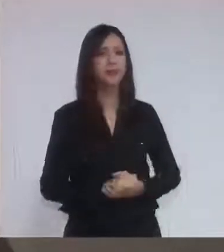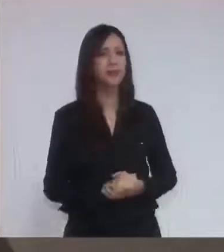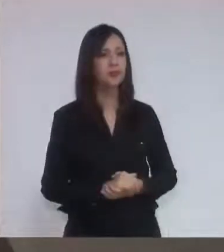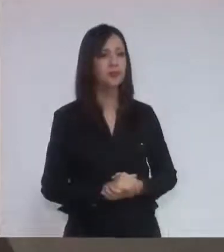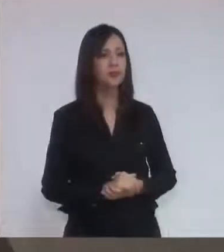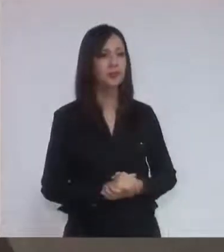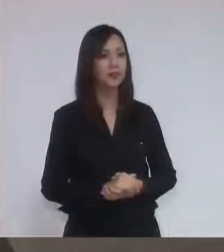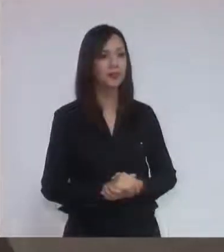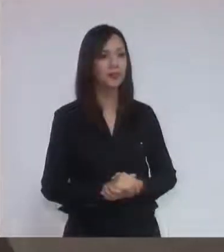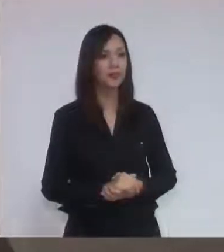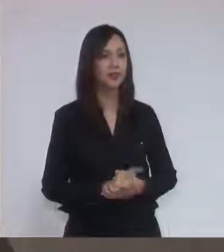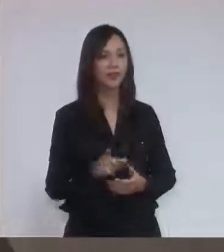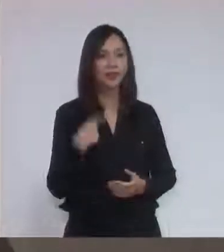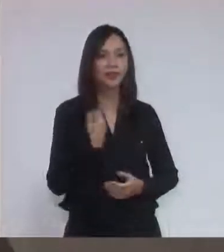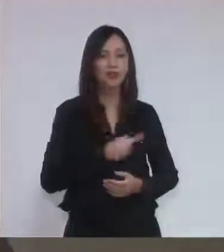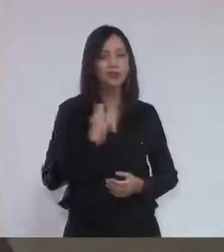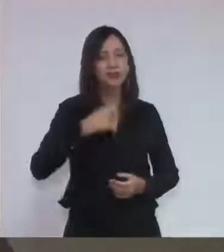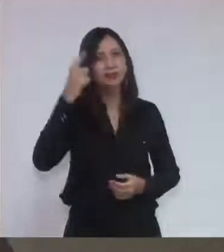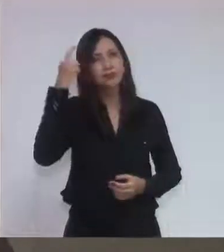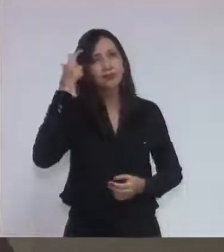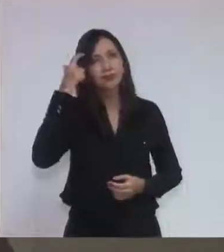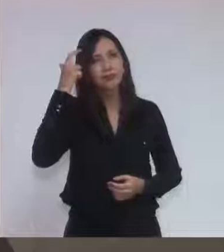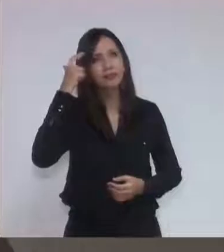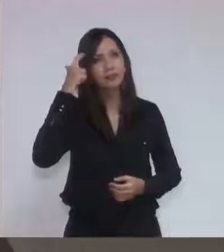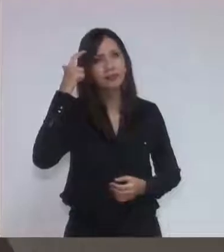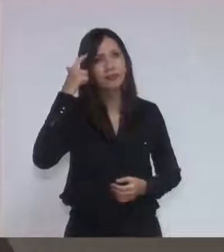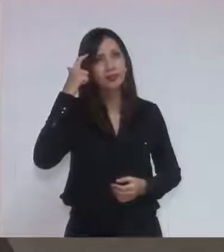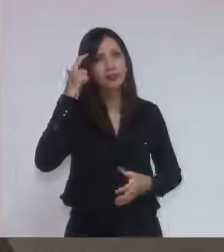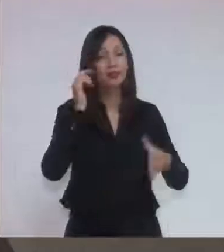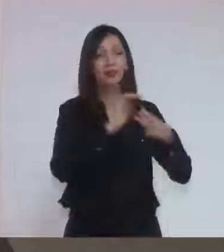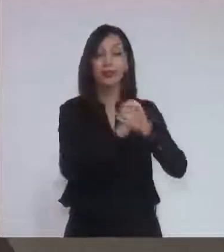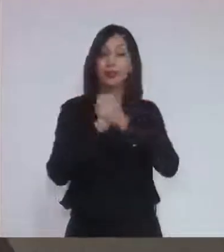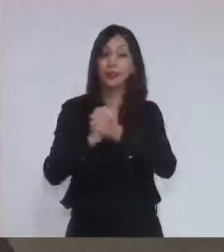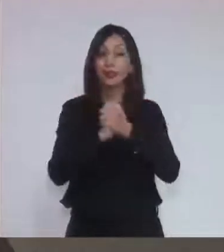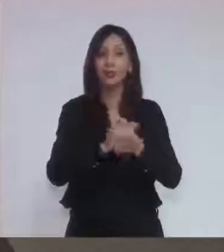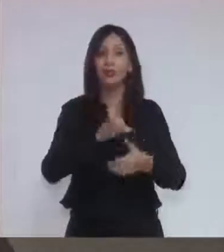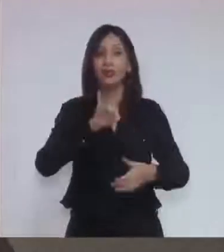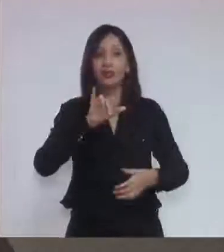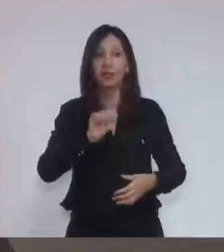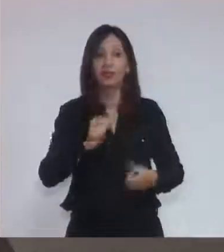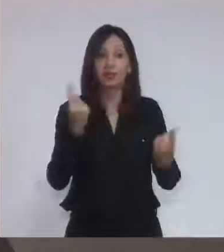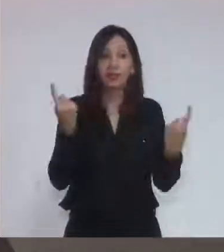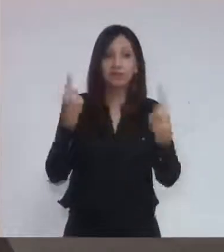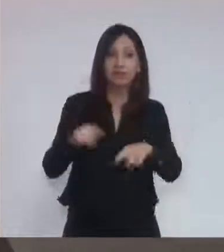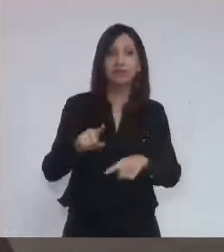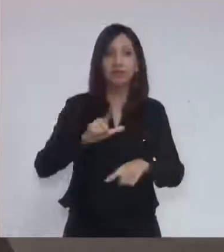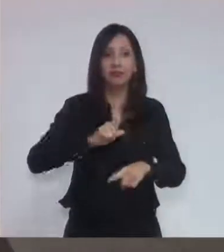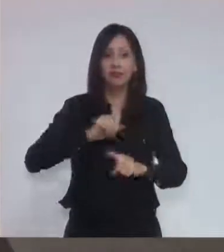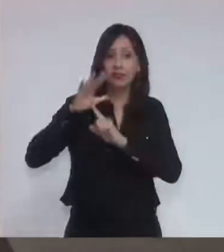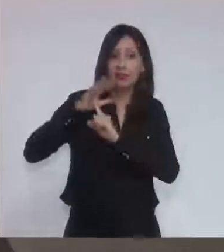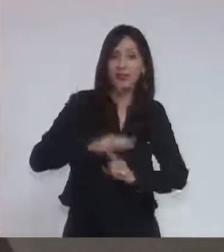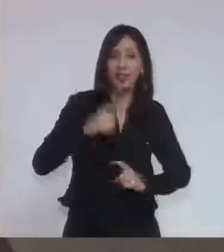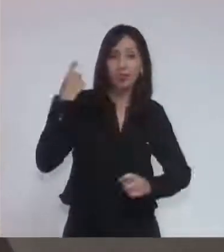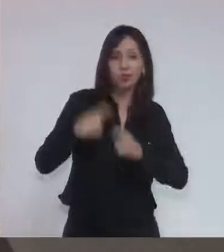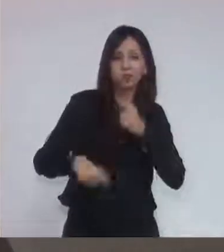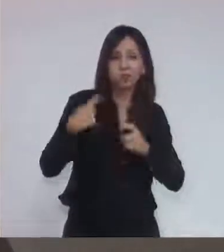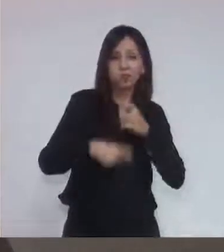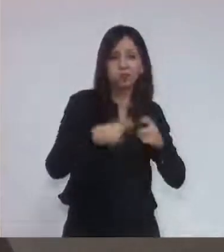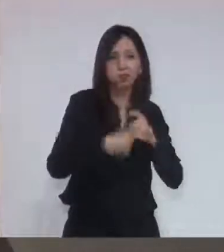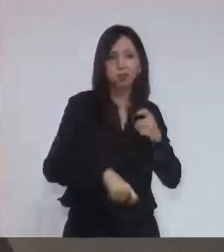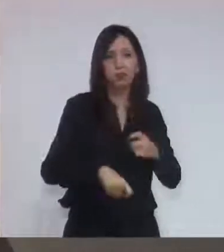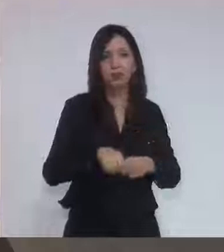a gente precisa pensar e é comemorado o Dia Nacional de Combate ao Abuso e à Exploração Sexual de